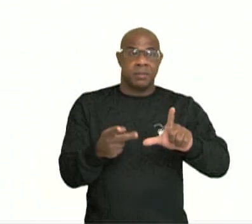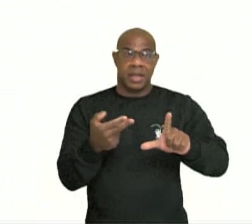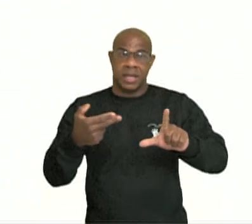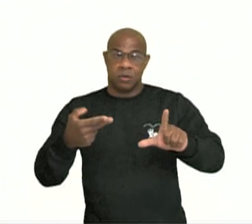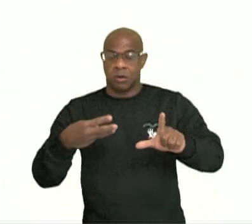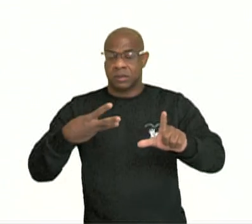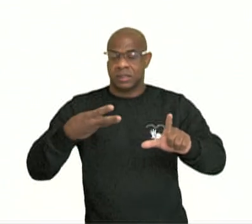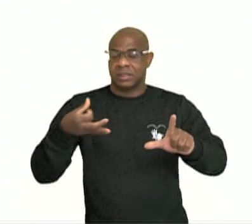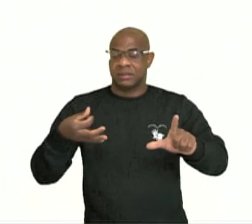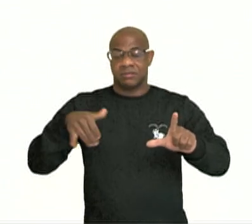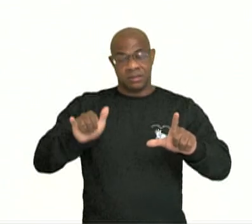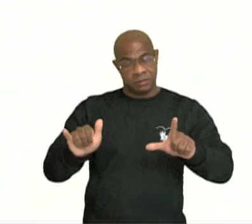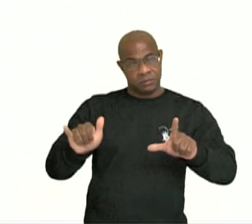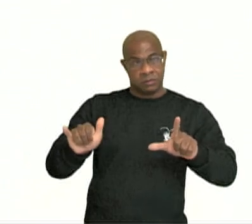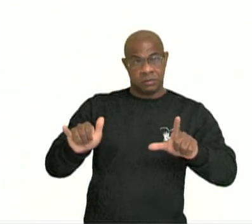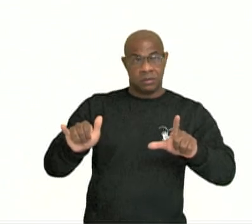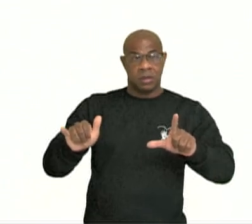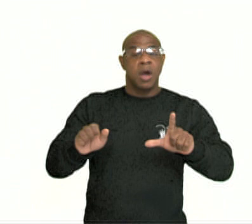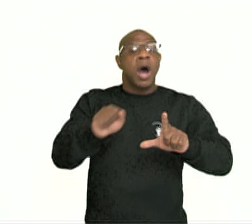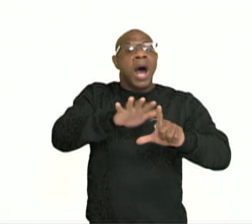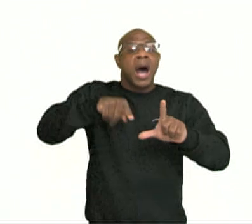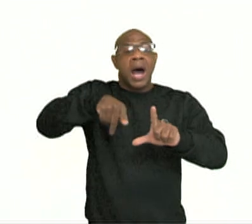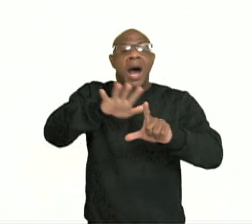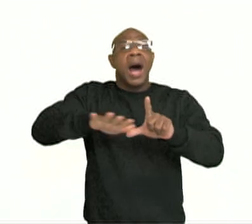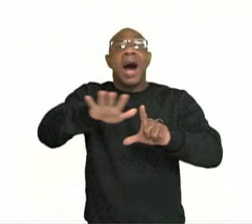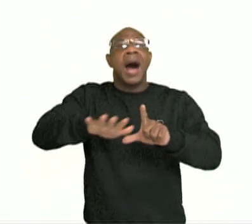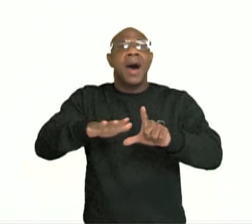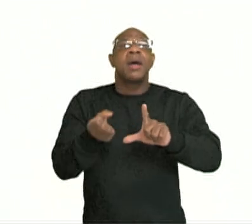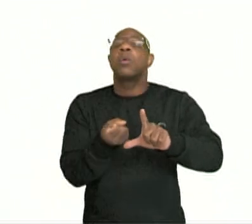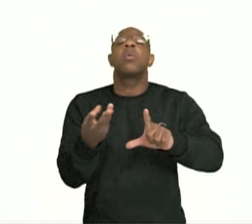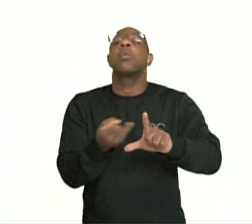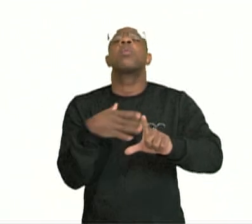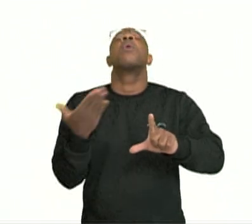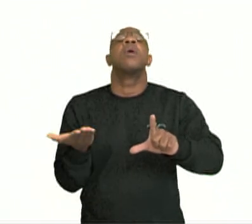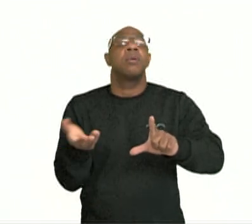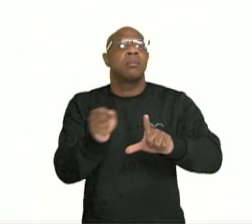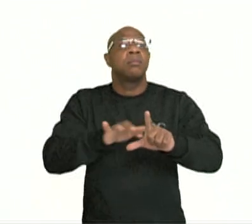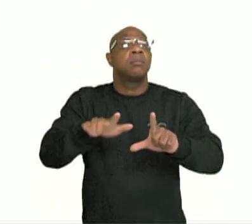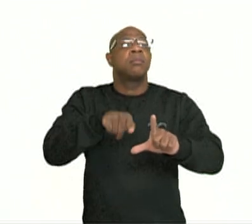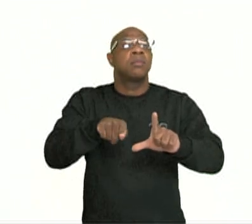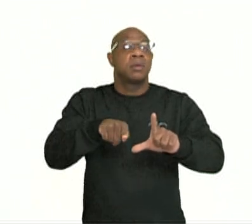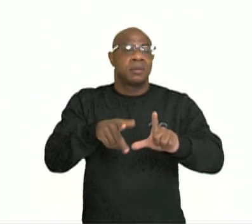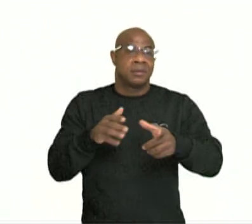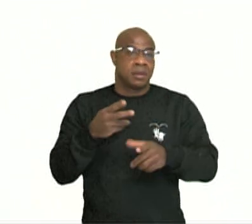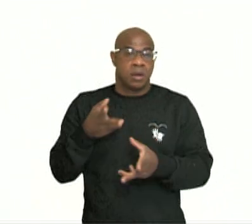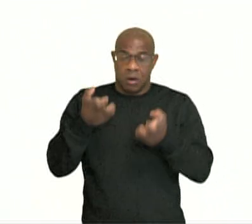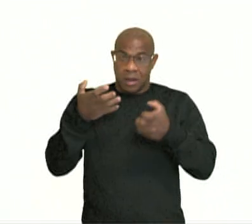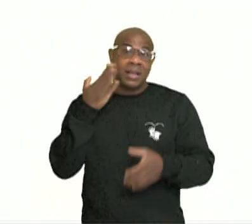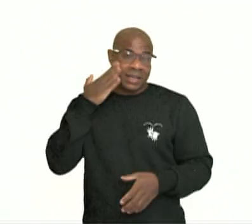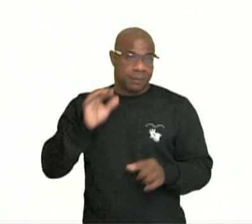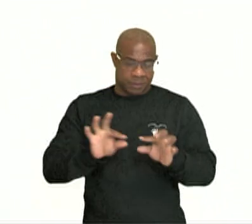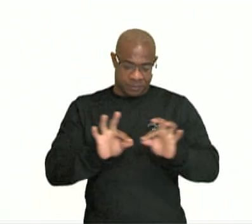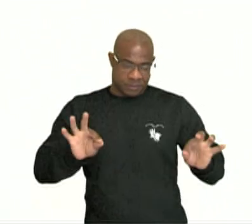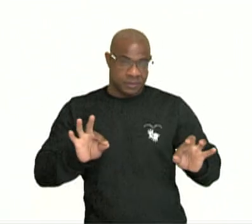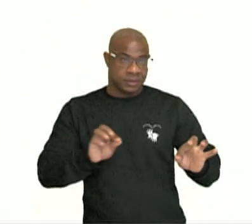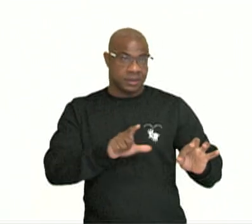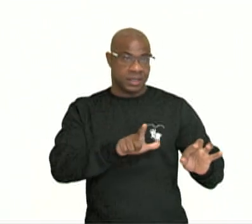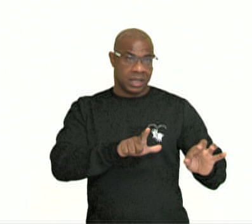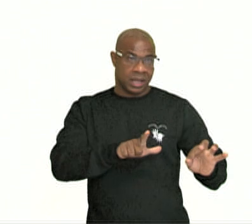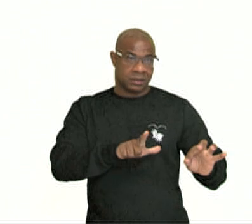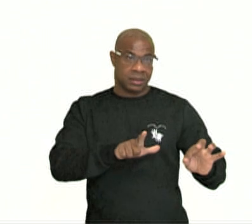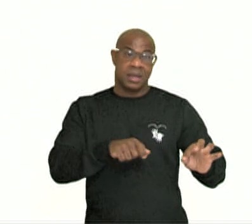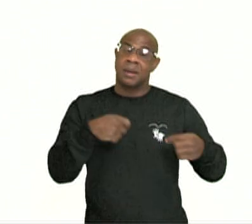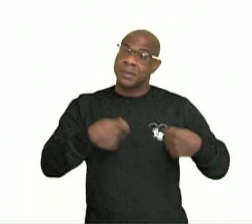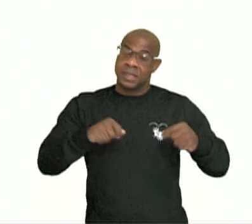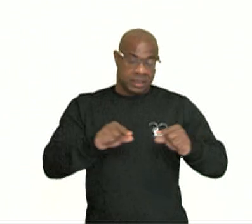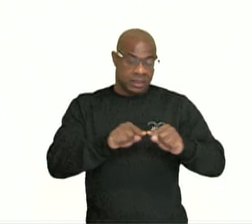36y. Qual será a área do quadrado que Márcio desenhou? Não sei a medida do lado. Para saber a área, preciso